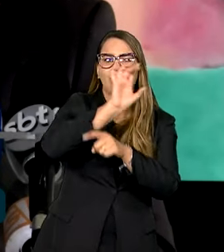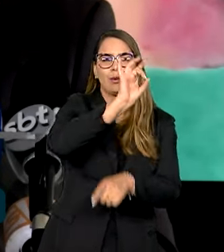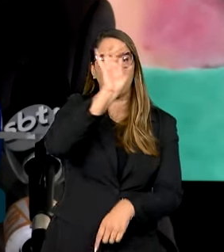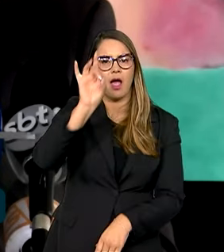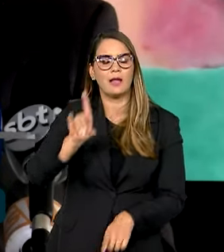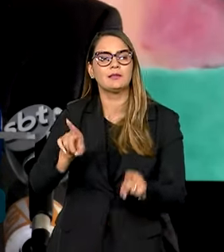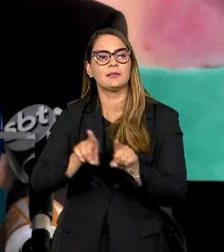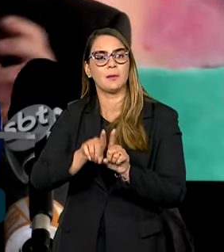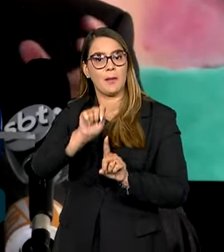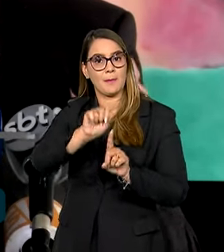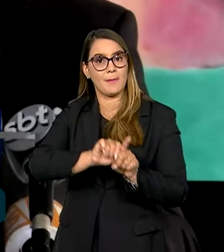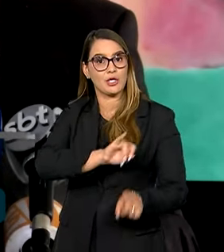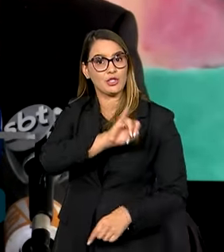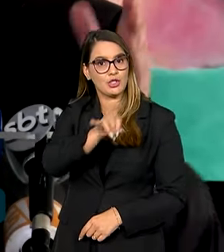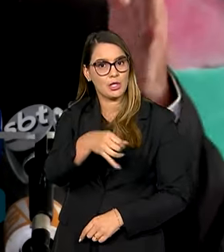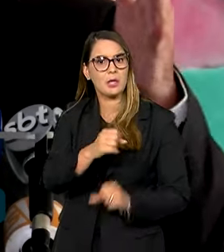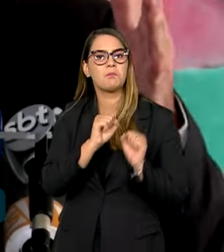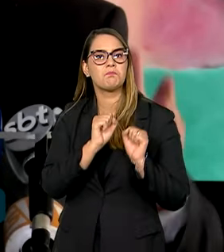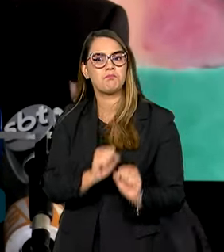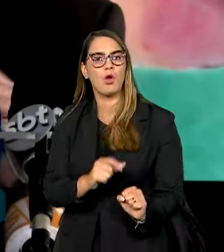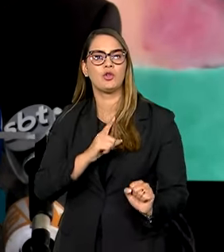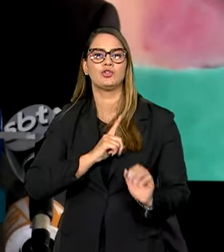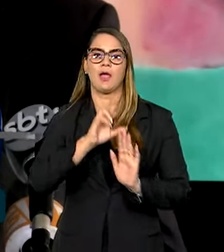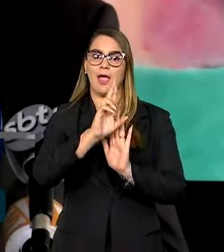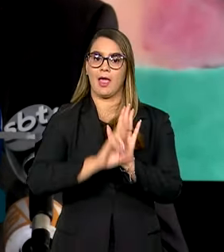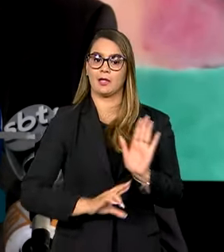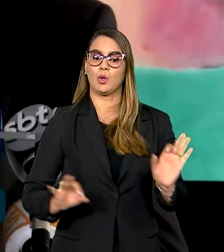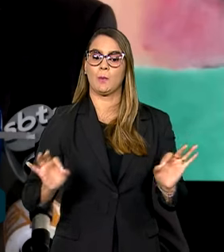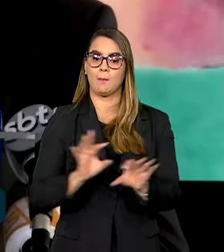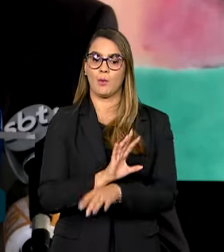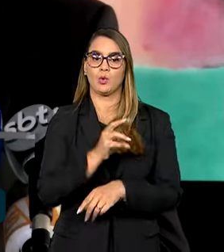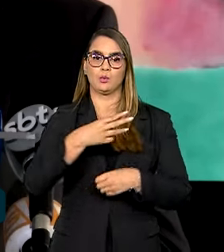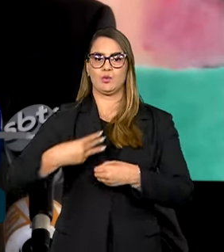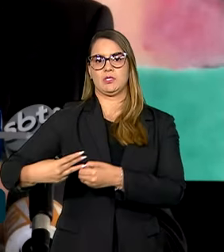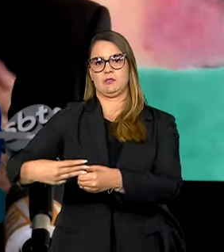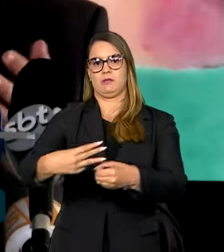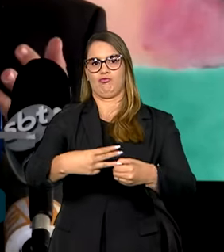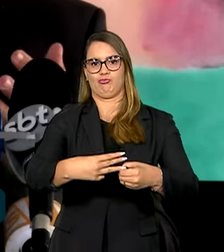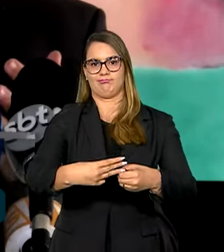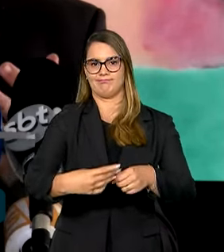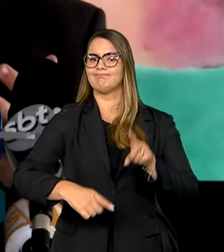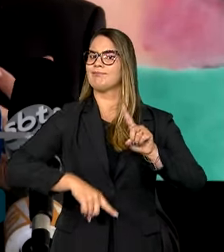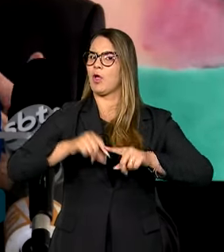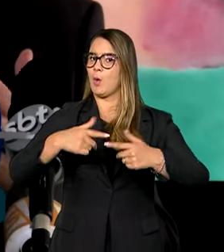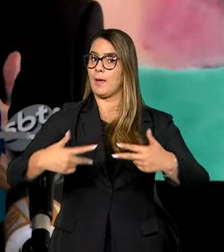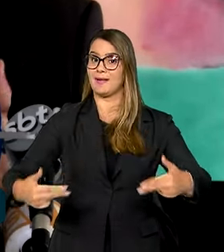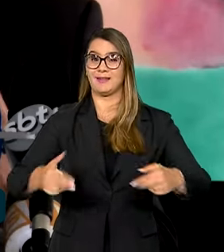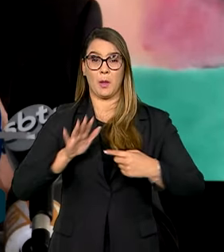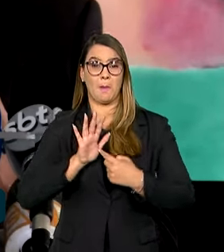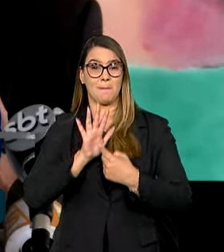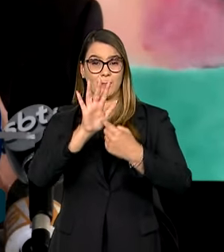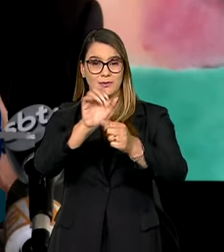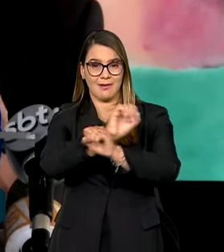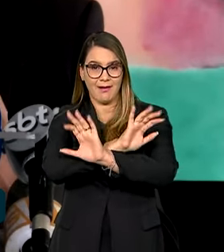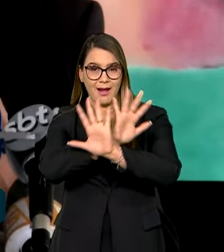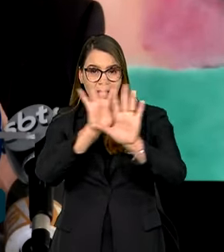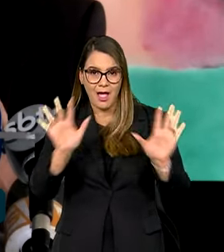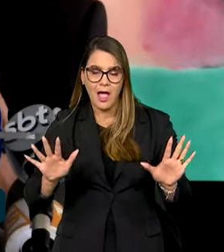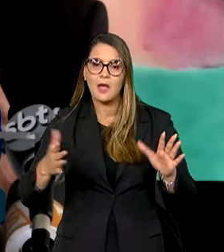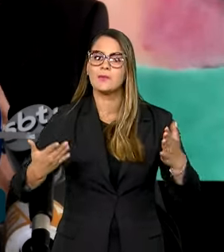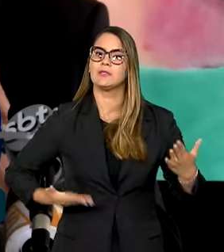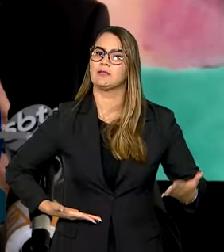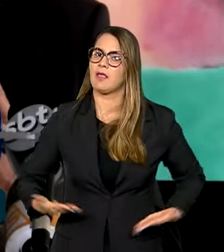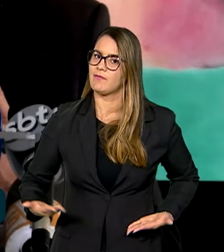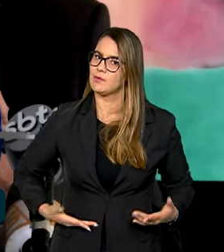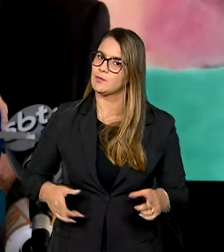janeiro, você vai poder, inclusive, ter o relatório pronto por município. É uma ferramenta de transparência, prestação de serviços.